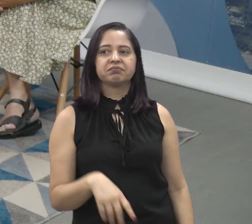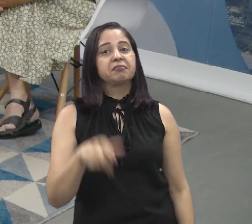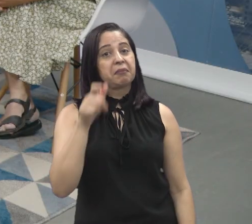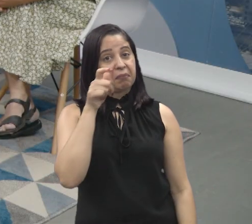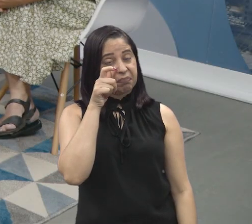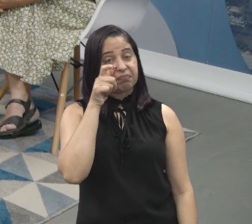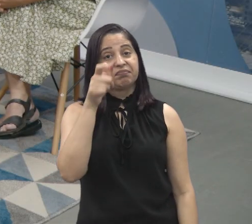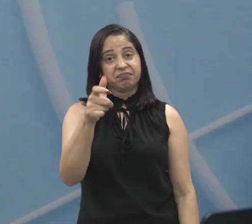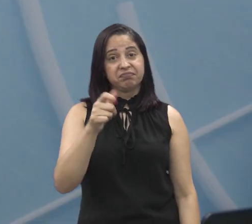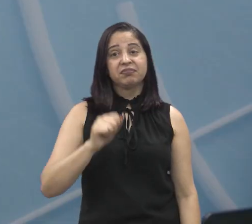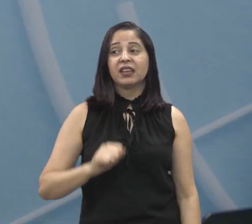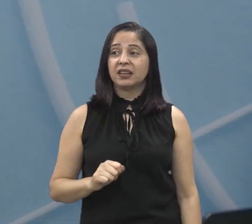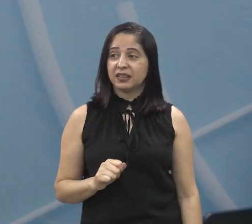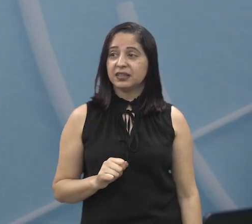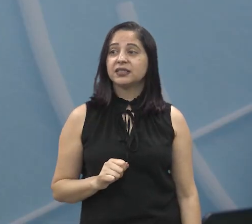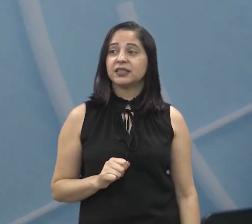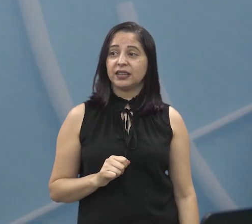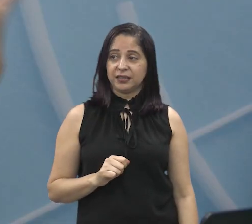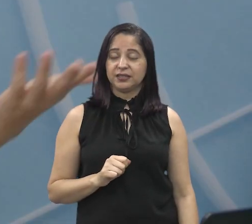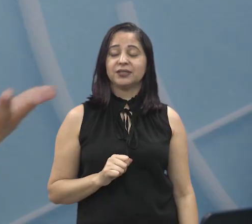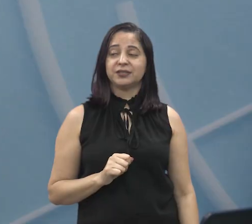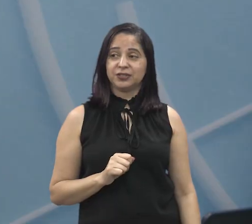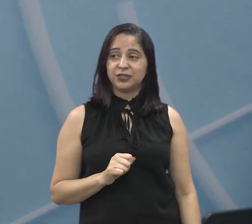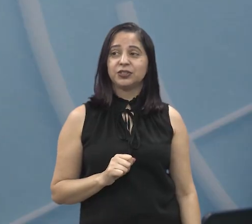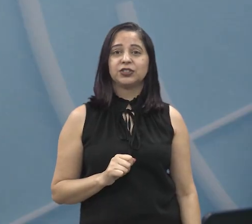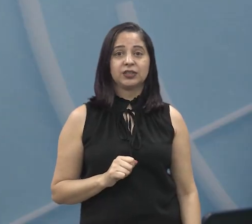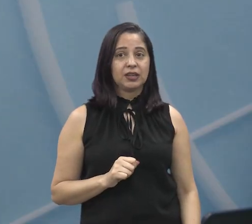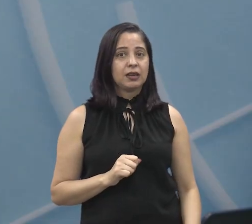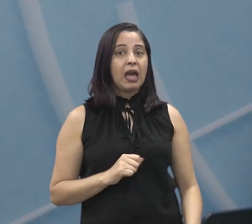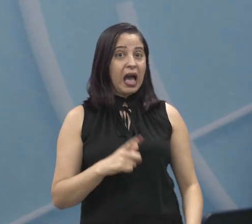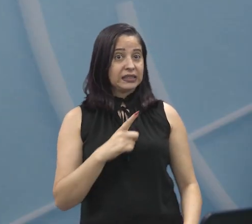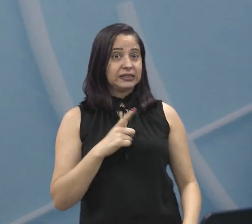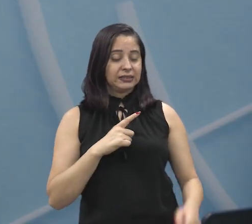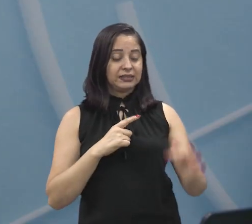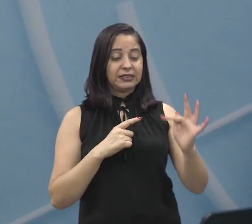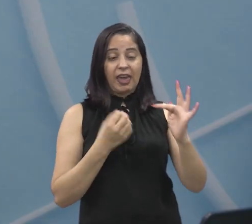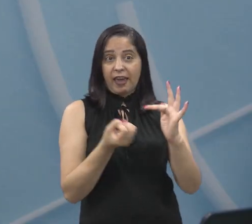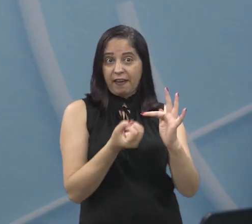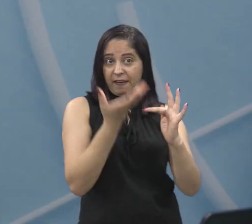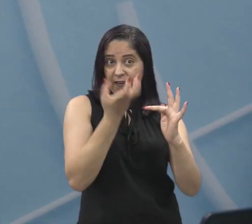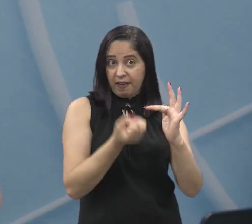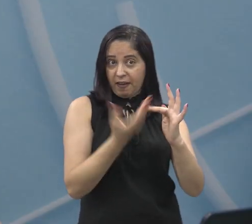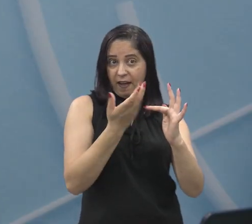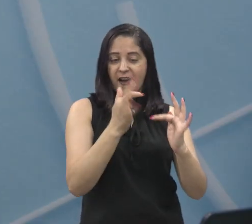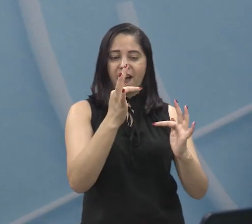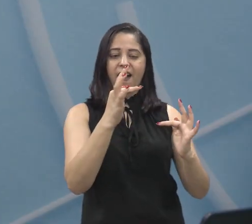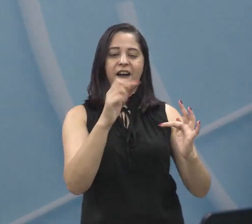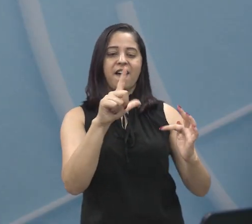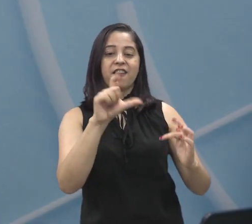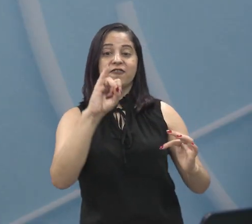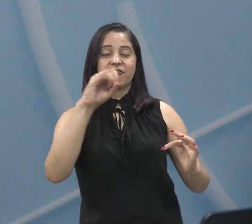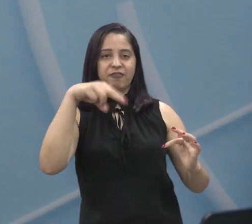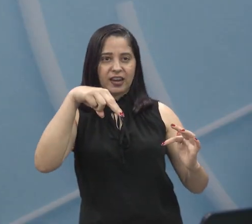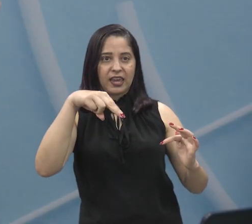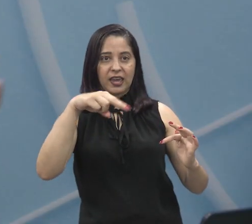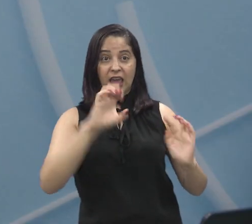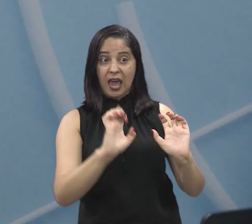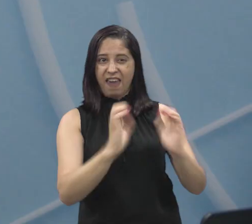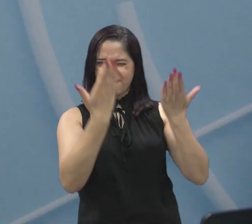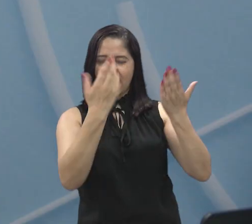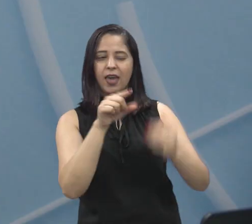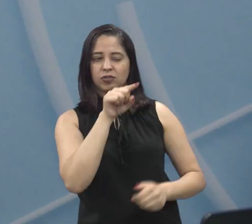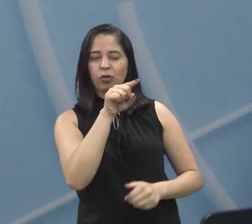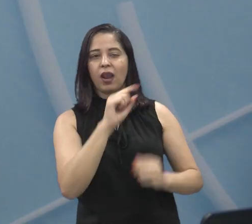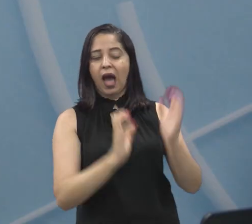pessoas conseguem participar, né, a gente fala da FLIM, a festa literomusical que acontece todos os anos no Vicente Naranha, né, muitas